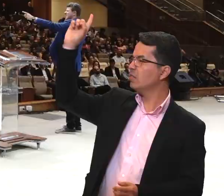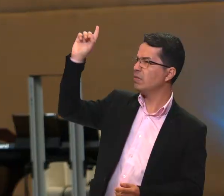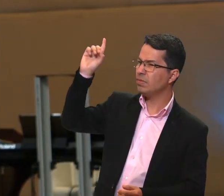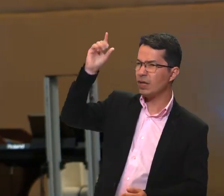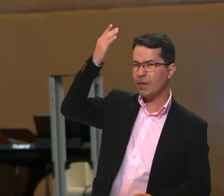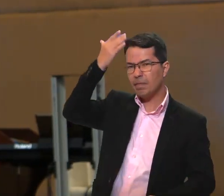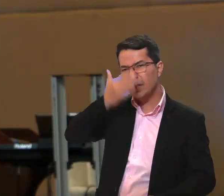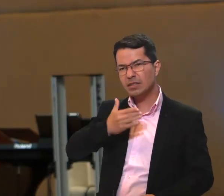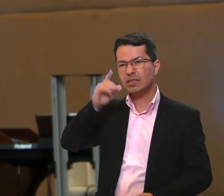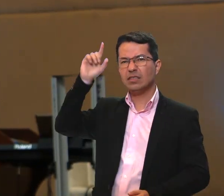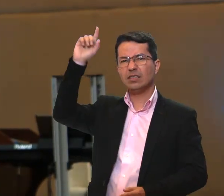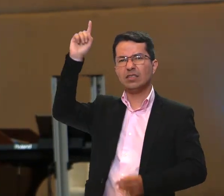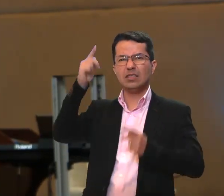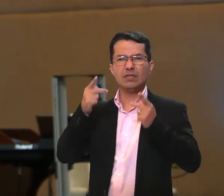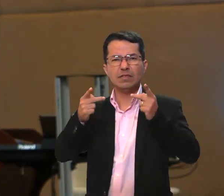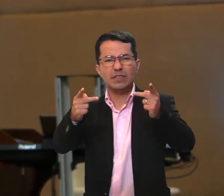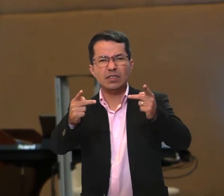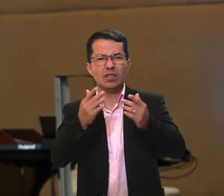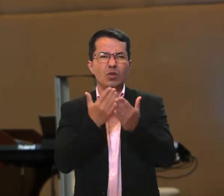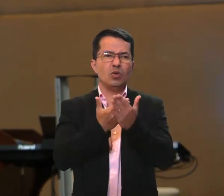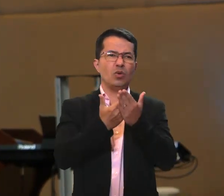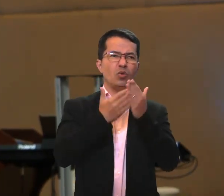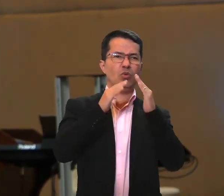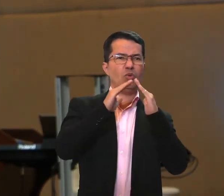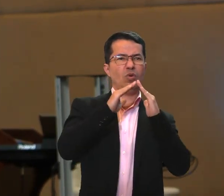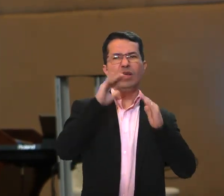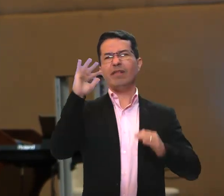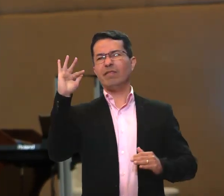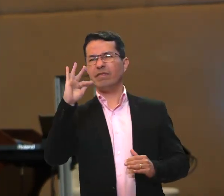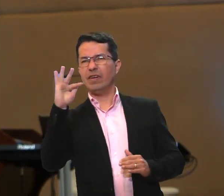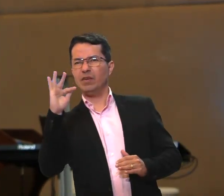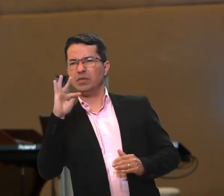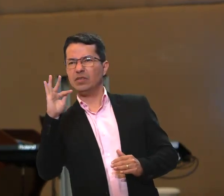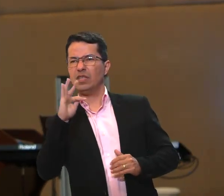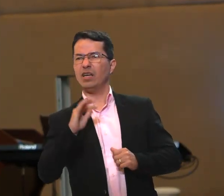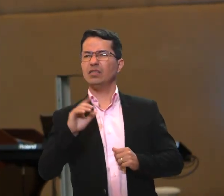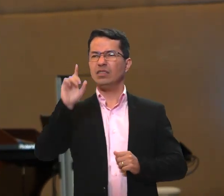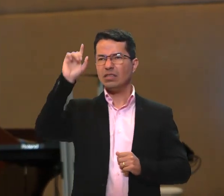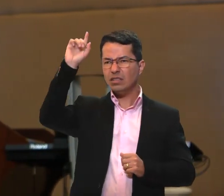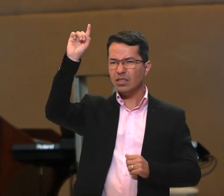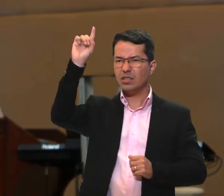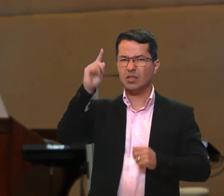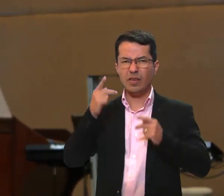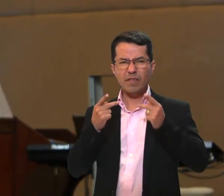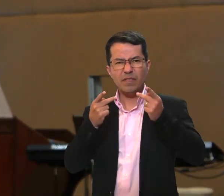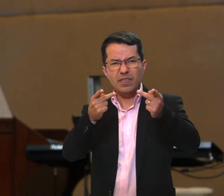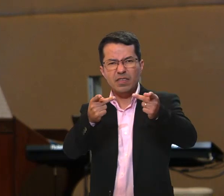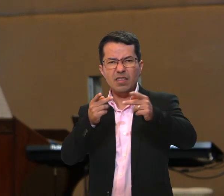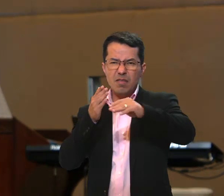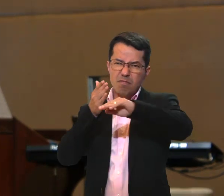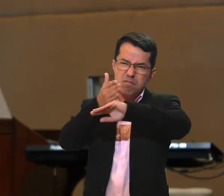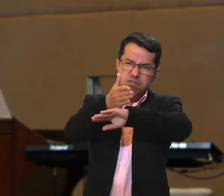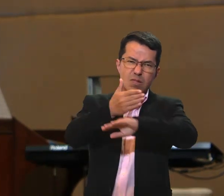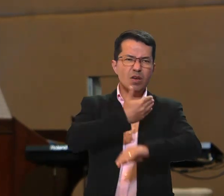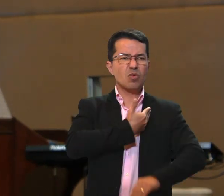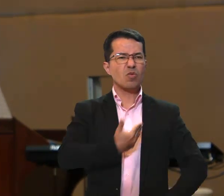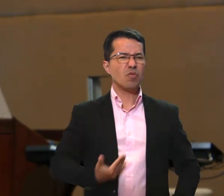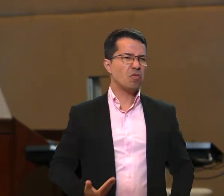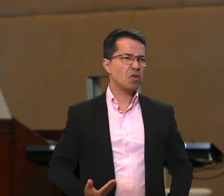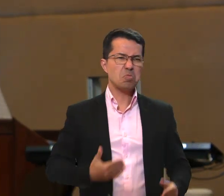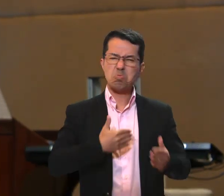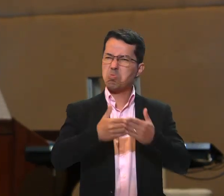nas faculdades, nas autarquias, nas assembleias, nos palácios, se o povo dele